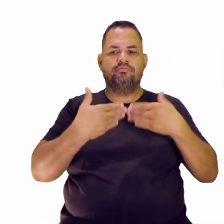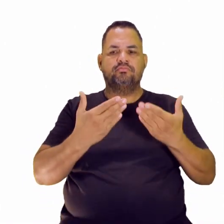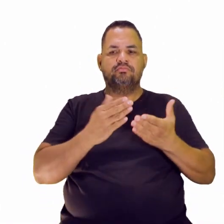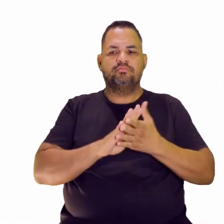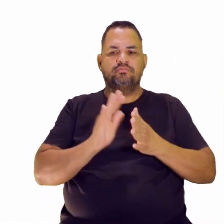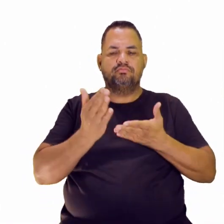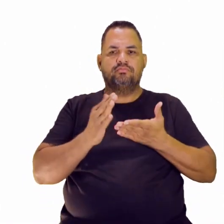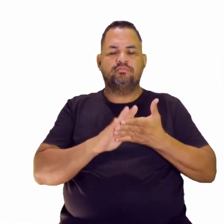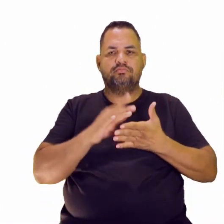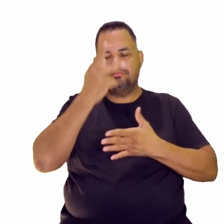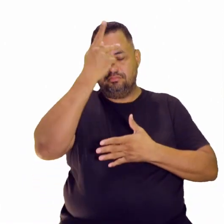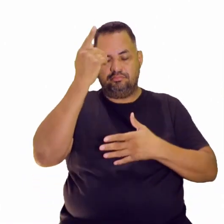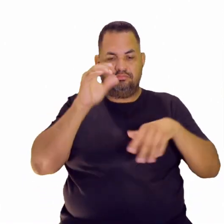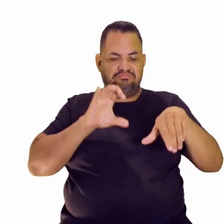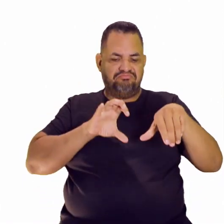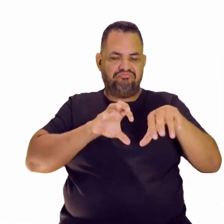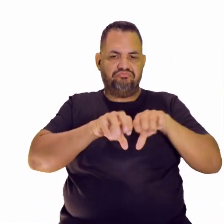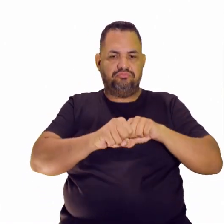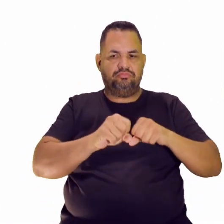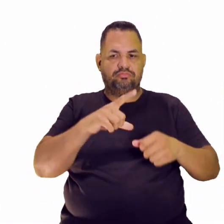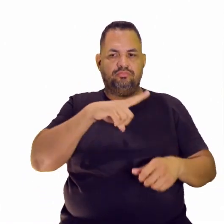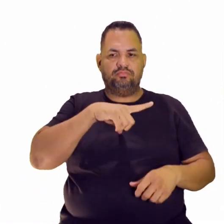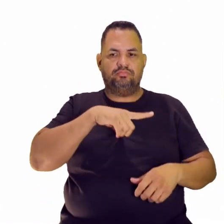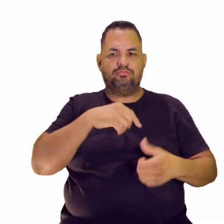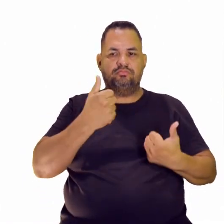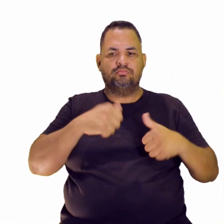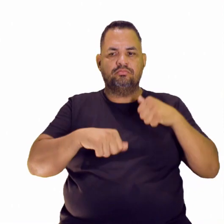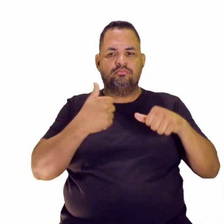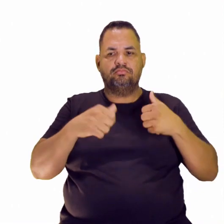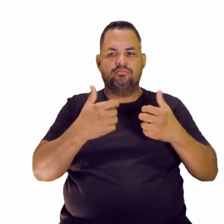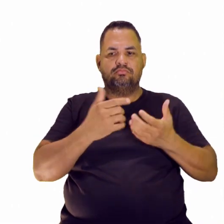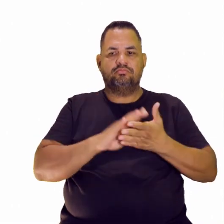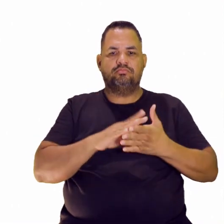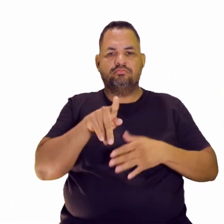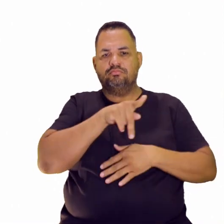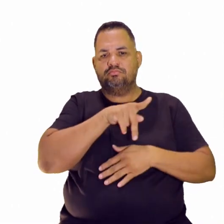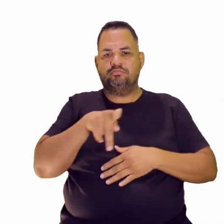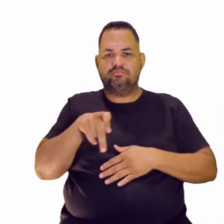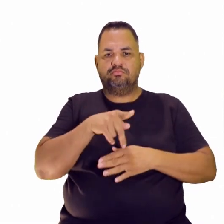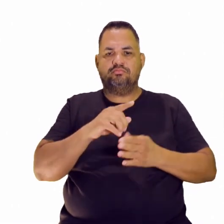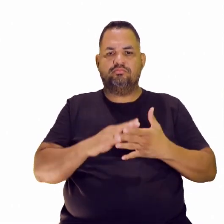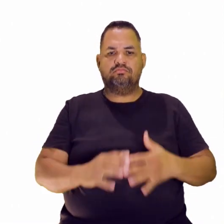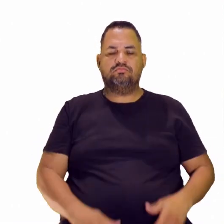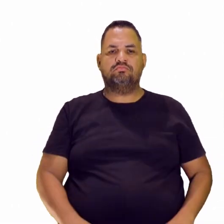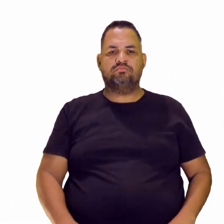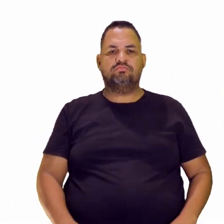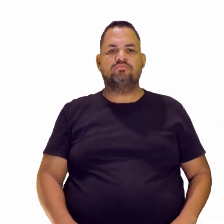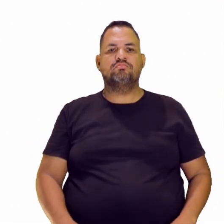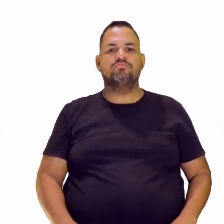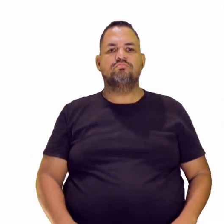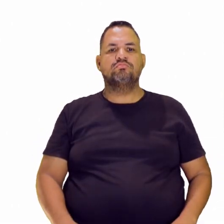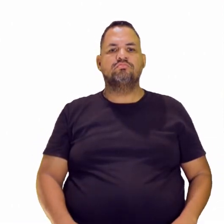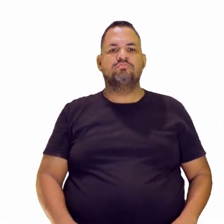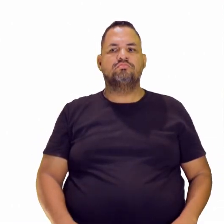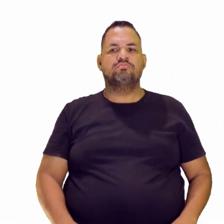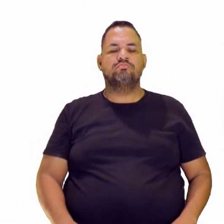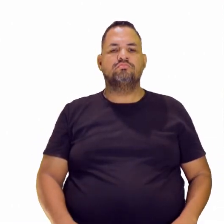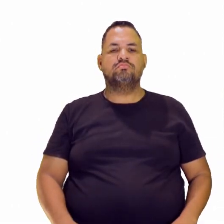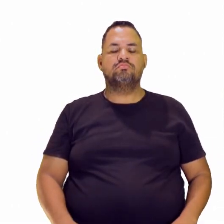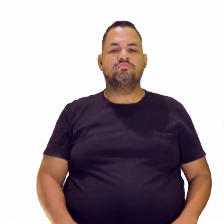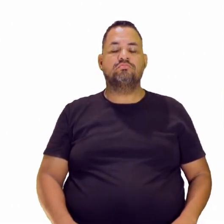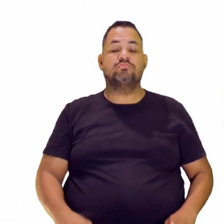se formava, tinha a avaliação por parte dos professores. E, em segundo